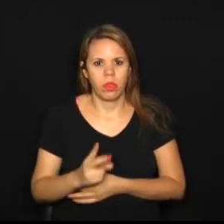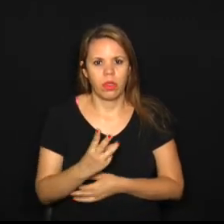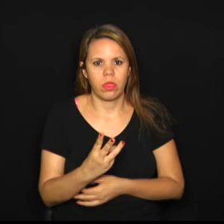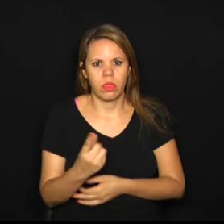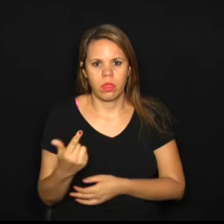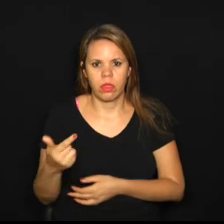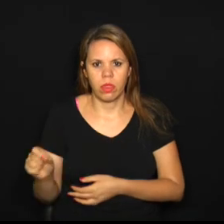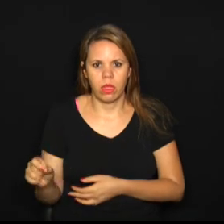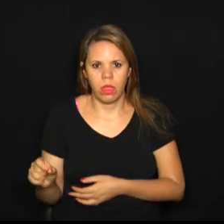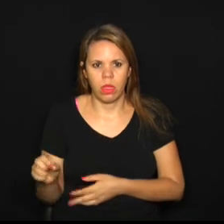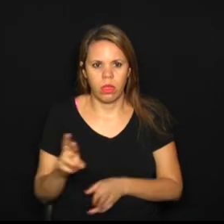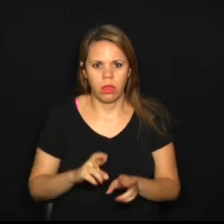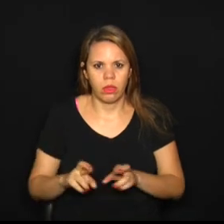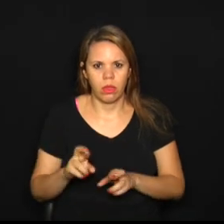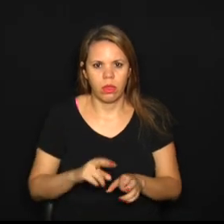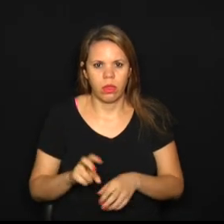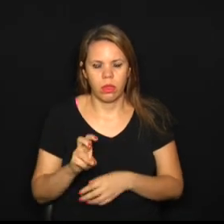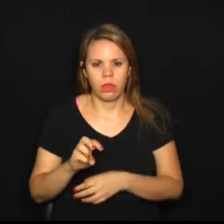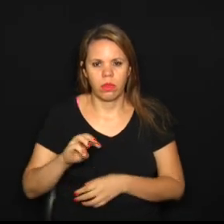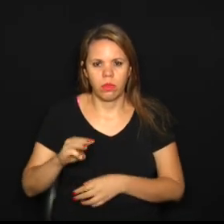5.310.400.000 e uma despesa fiscal líquida de